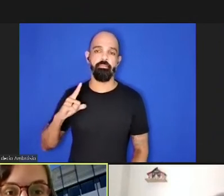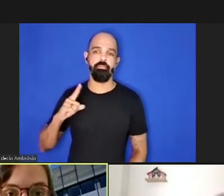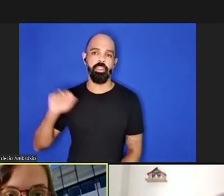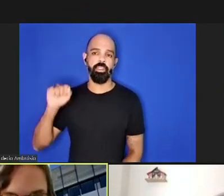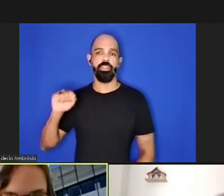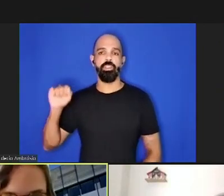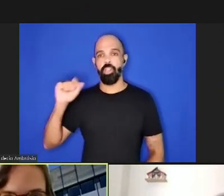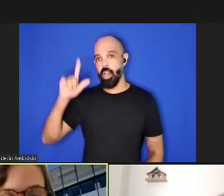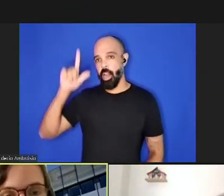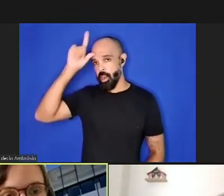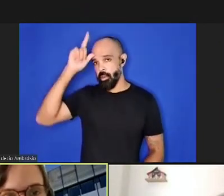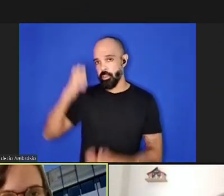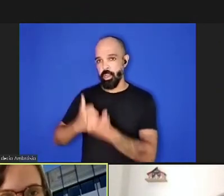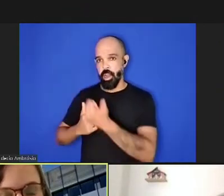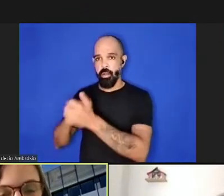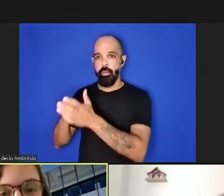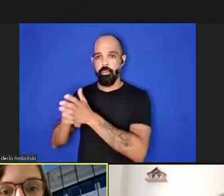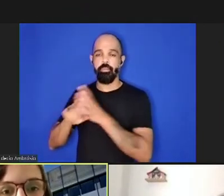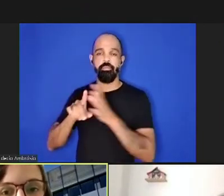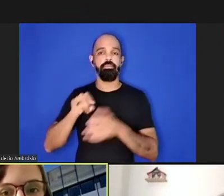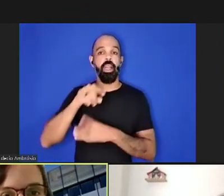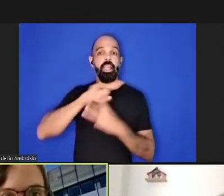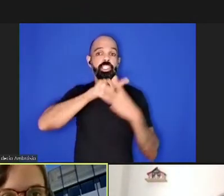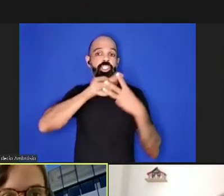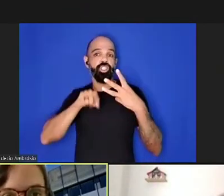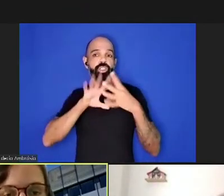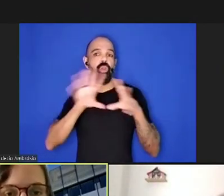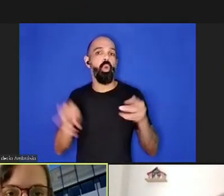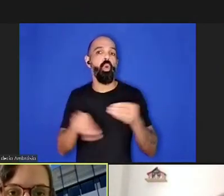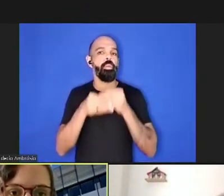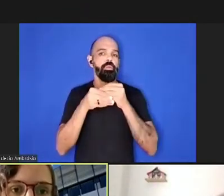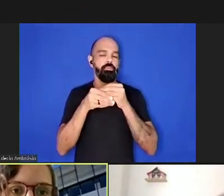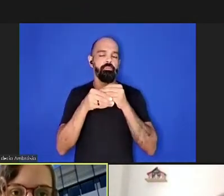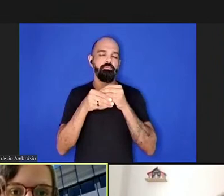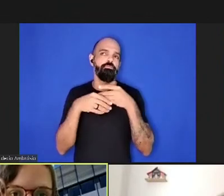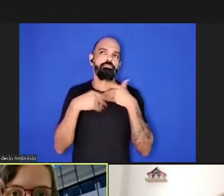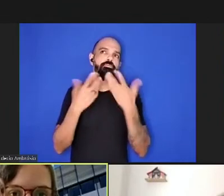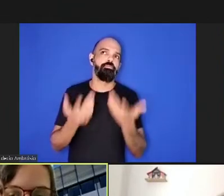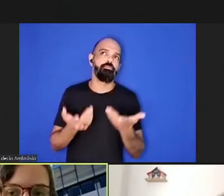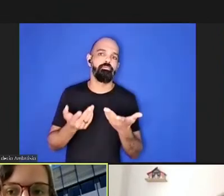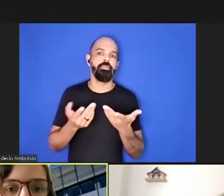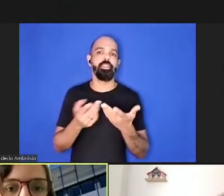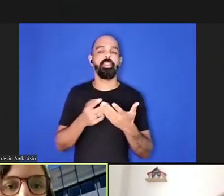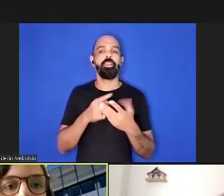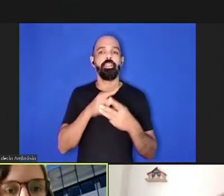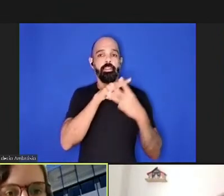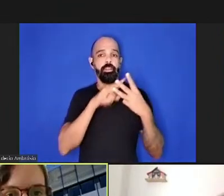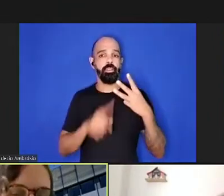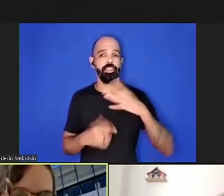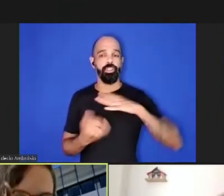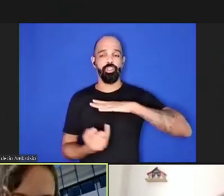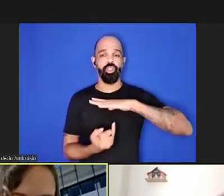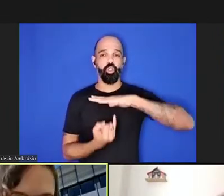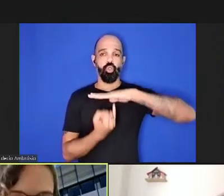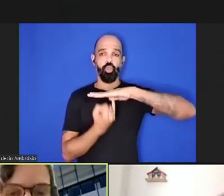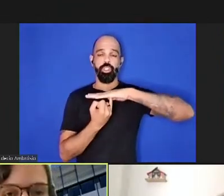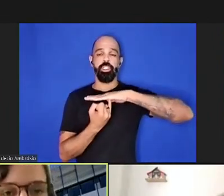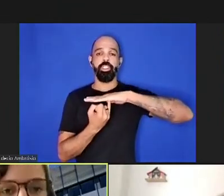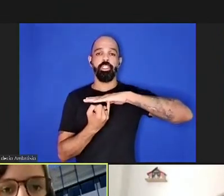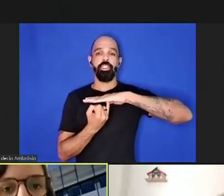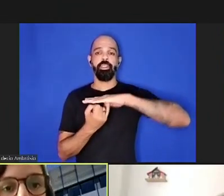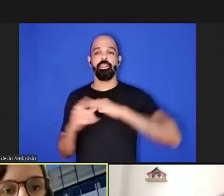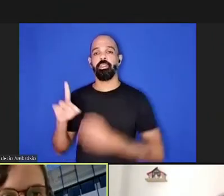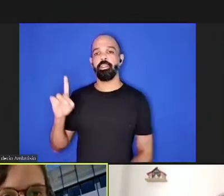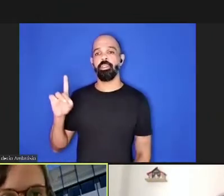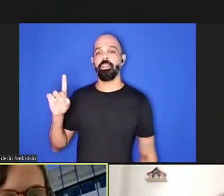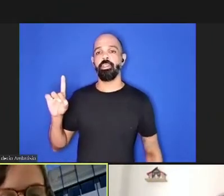nos complementamos, porque não faria sentido, né, são instituições que recebem, o DAD